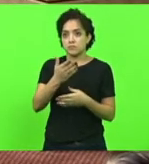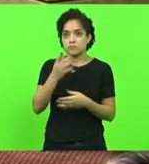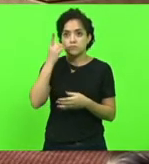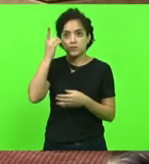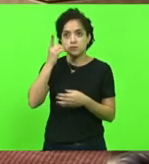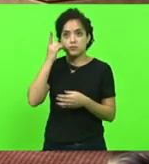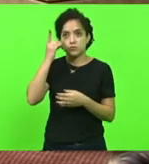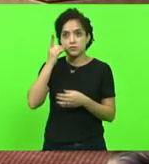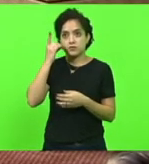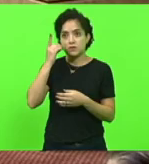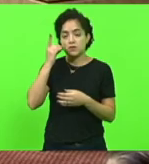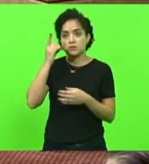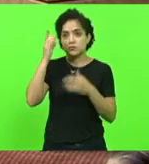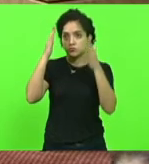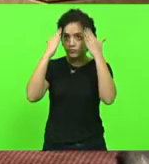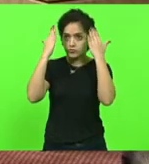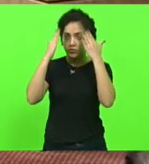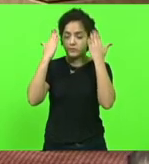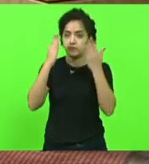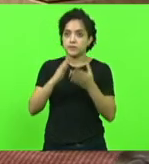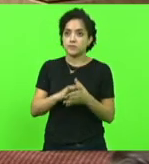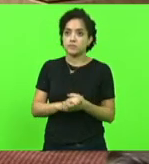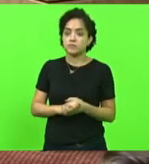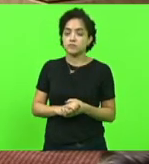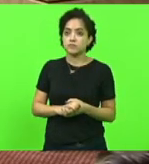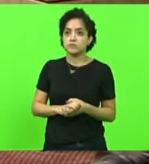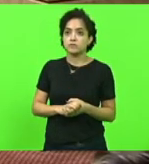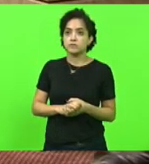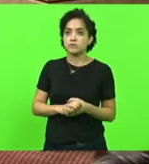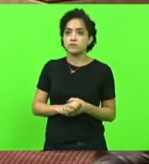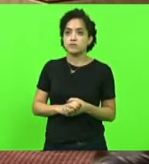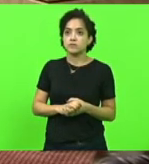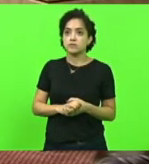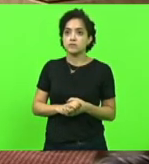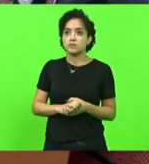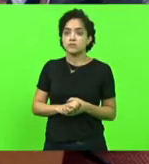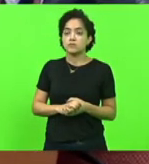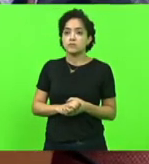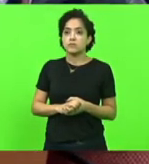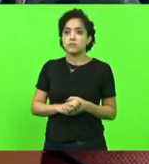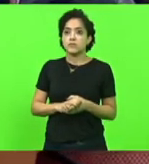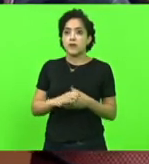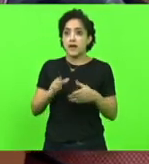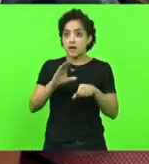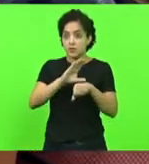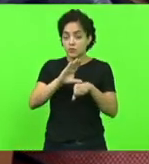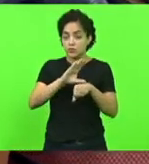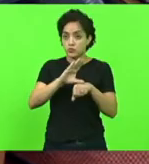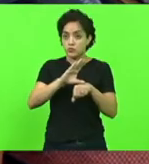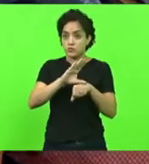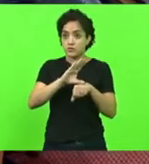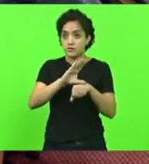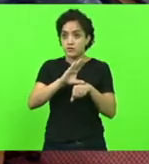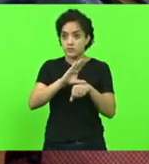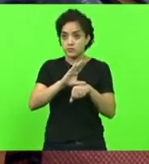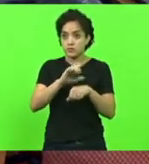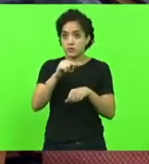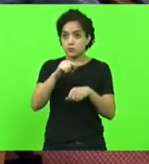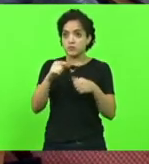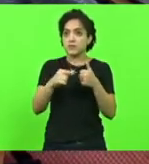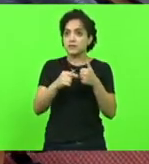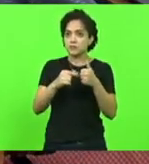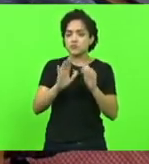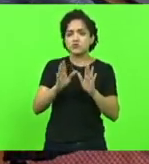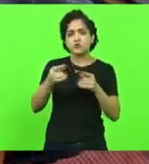governo, deputado José Milton Schaefer. Primeiro, quero colocar o seguinte. A constitucionalidade desse artigo já foi